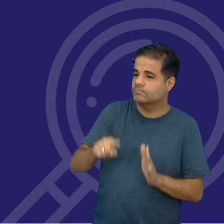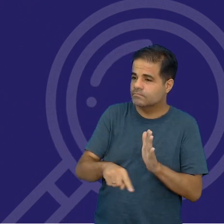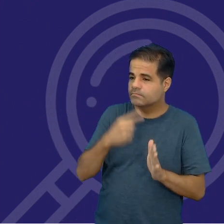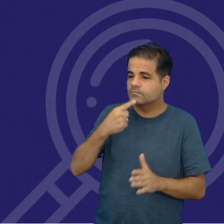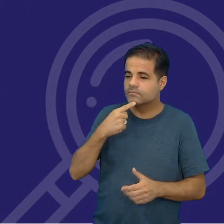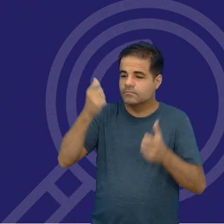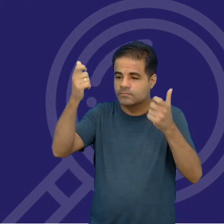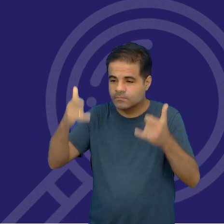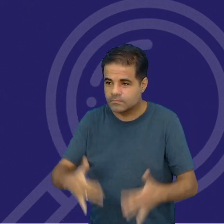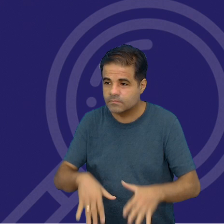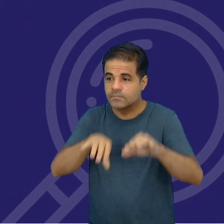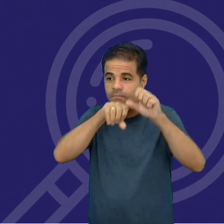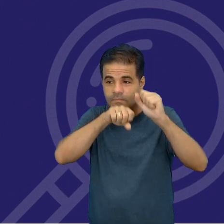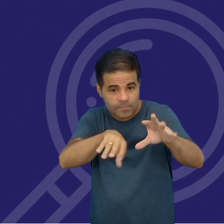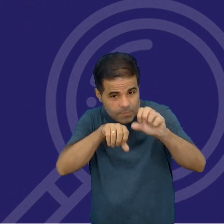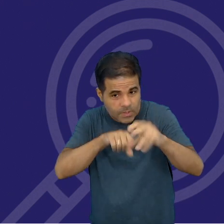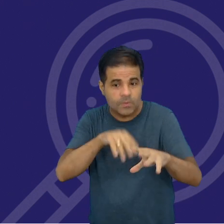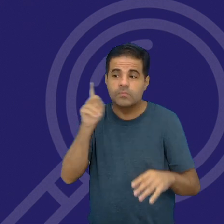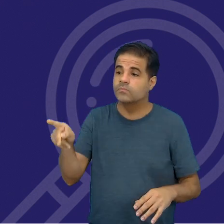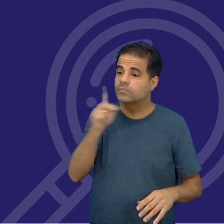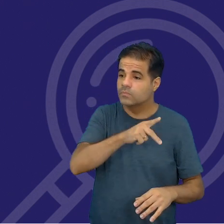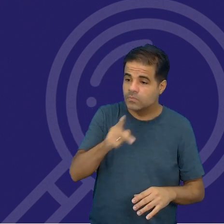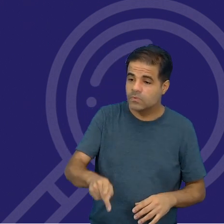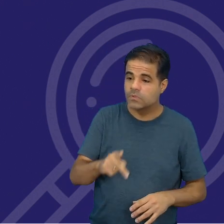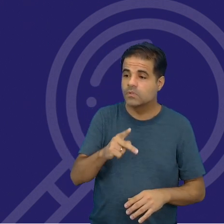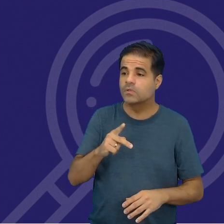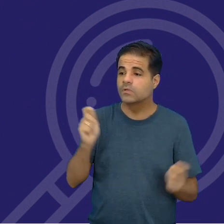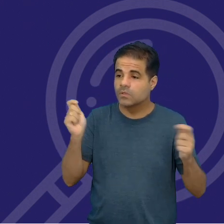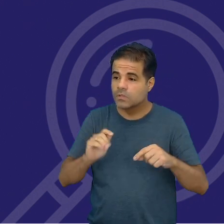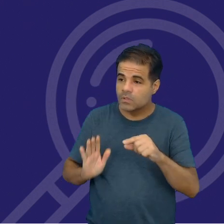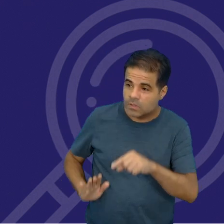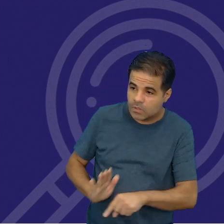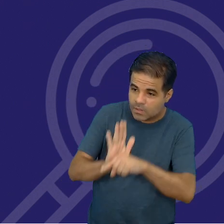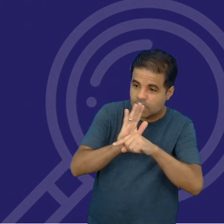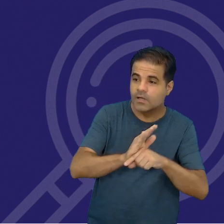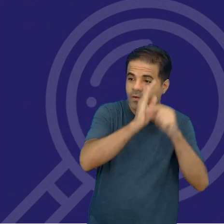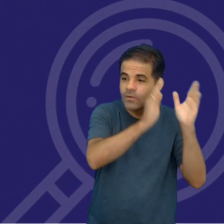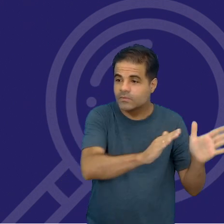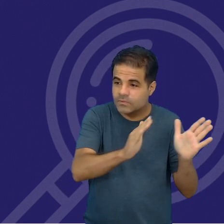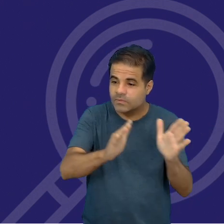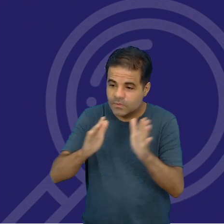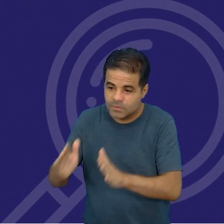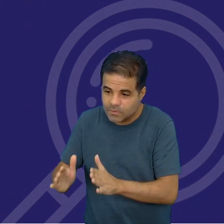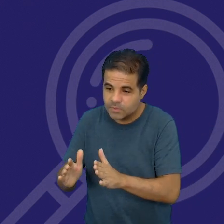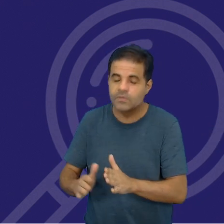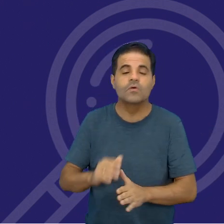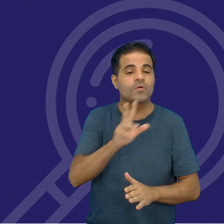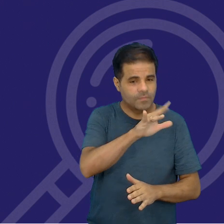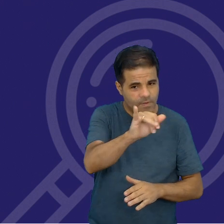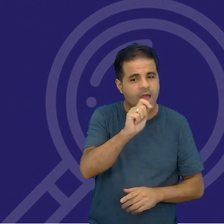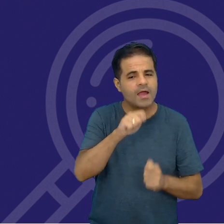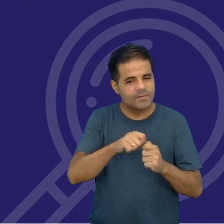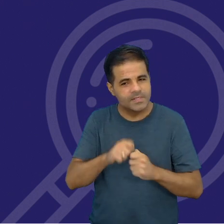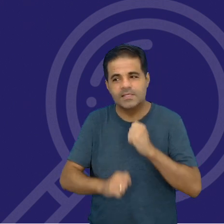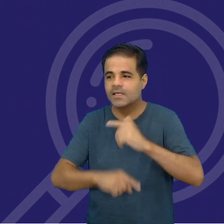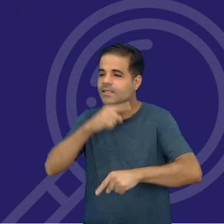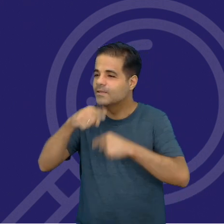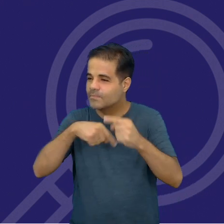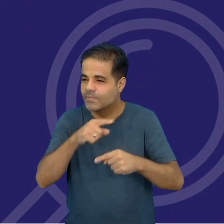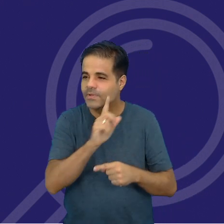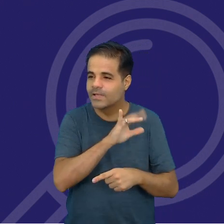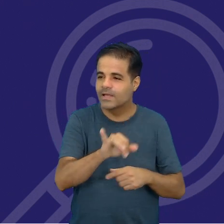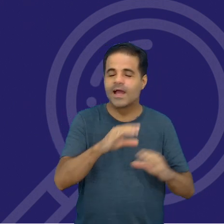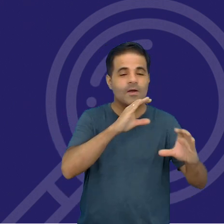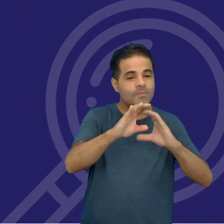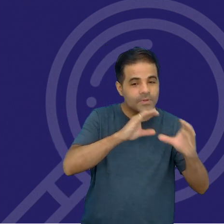diz sobre orientação do professor. Então, o professor ajuda a organizar, né, o que o aluno vai fazer. Depois ele dá uma